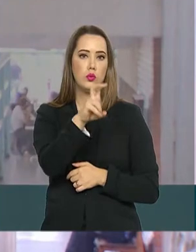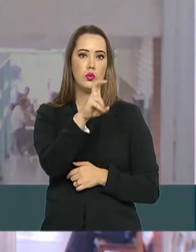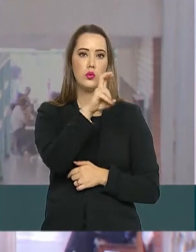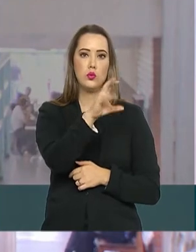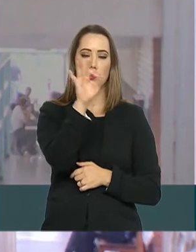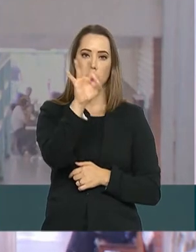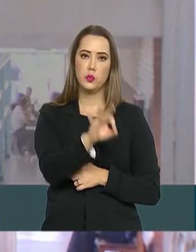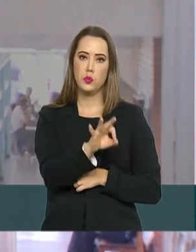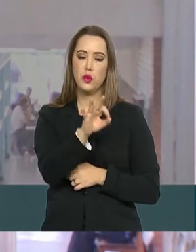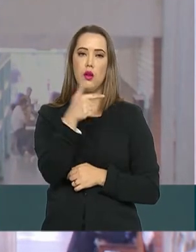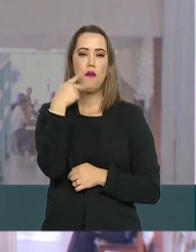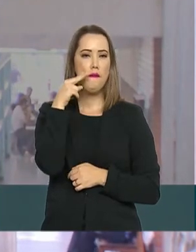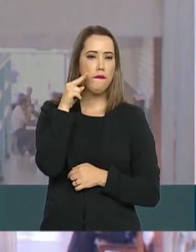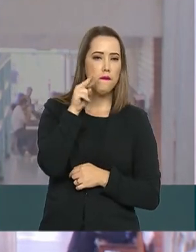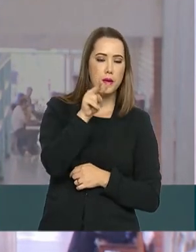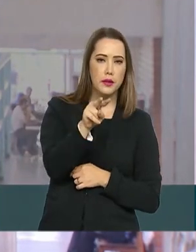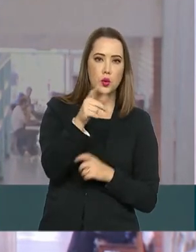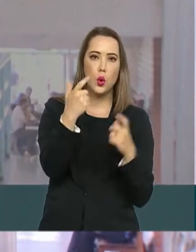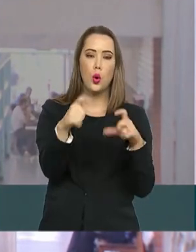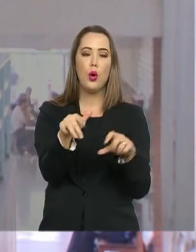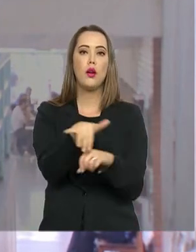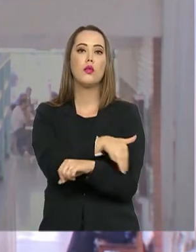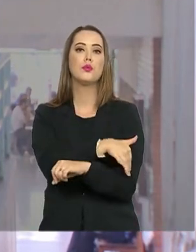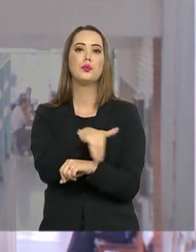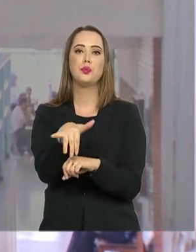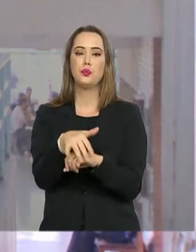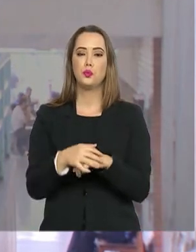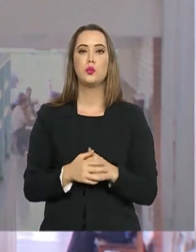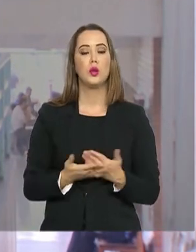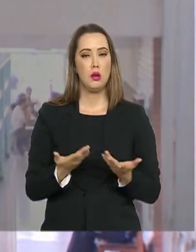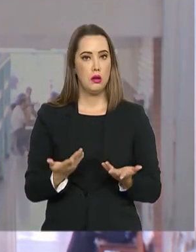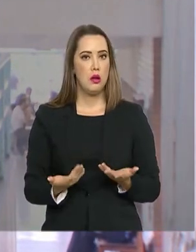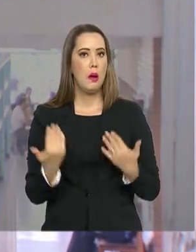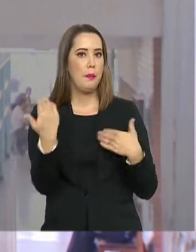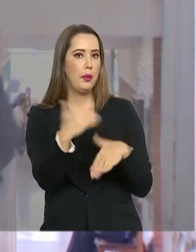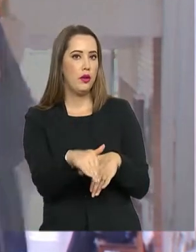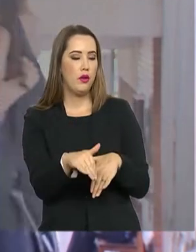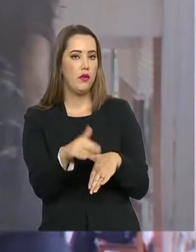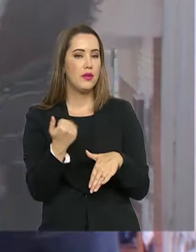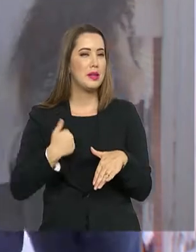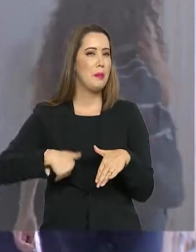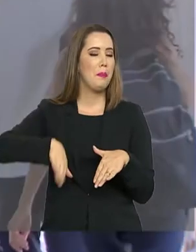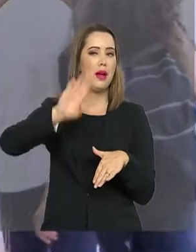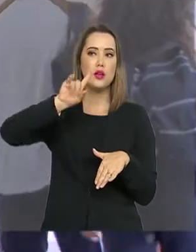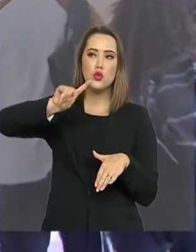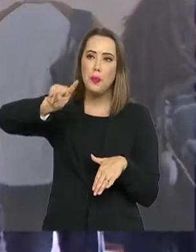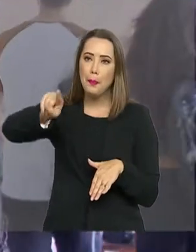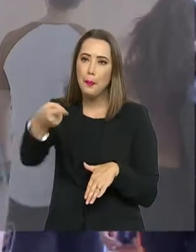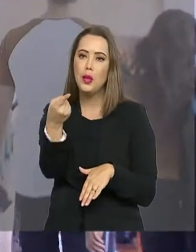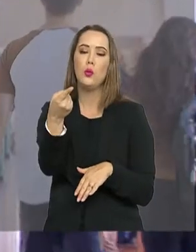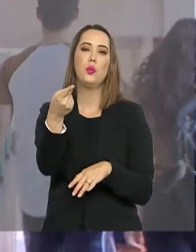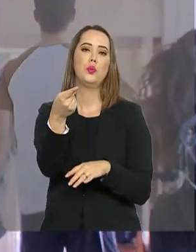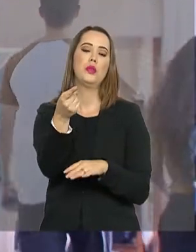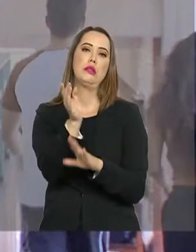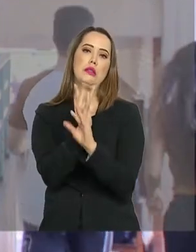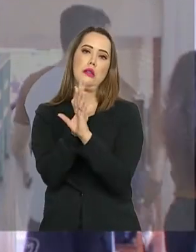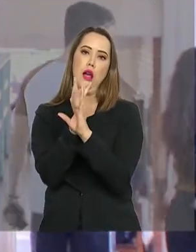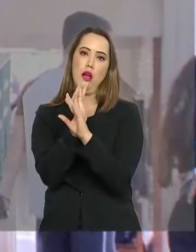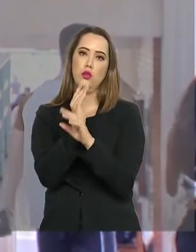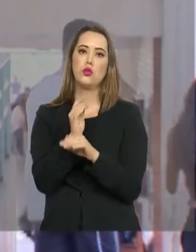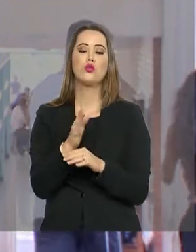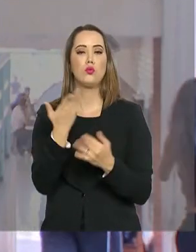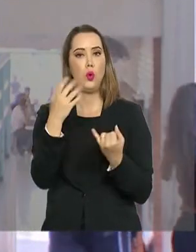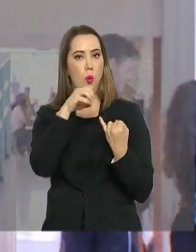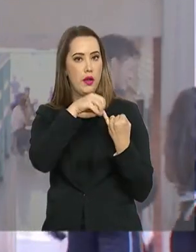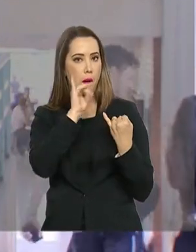% visualizaram o local da prova. O exame será aplicado em mais de mil municípios. O INEP aconselha